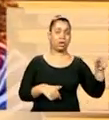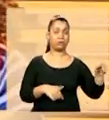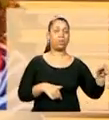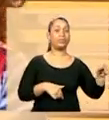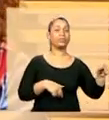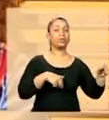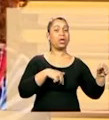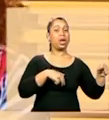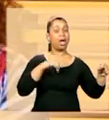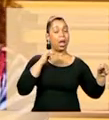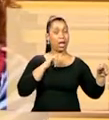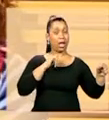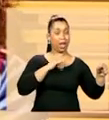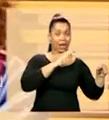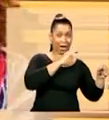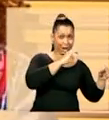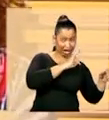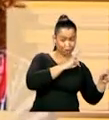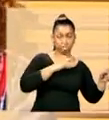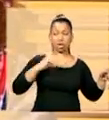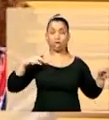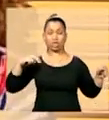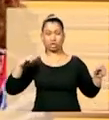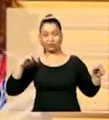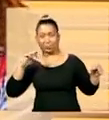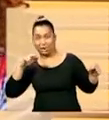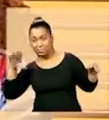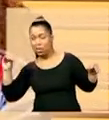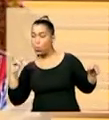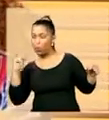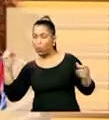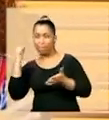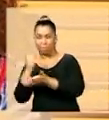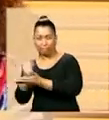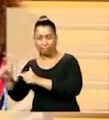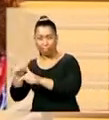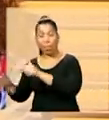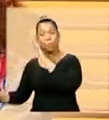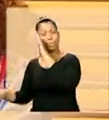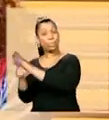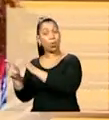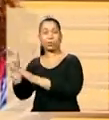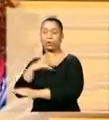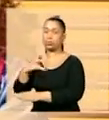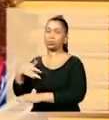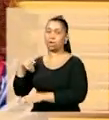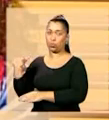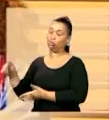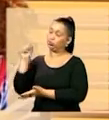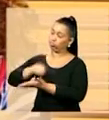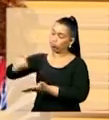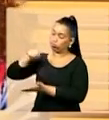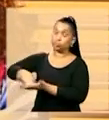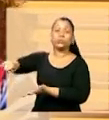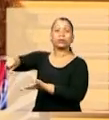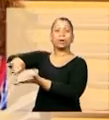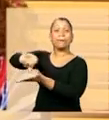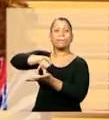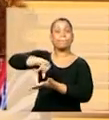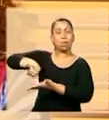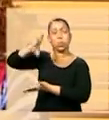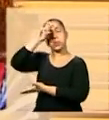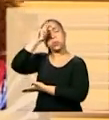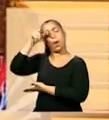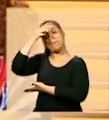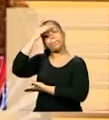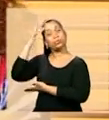diferença entre notificação de acidente de trabalho e CAT. Então, nós temos a notificação, que é um instrumento da saúde, que é preenchida nas unidades